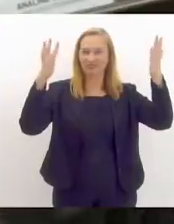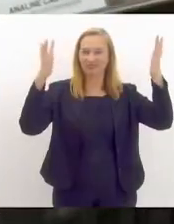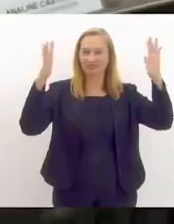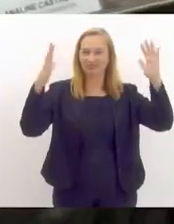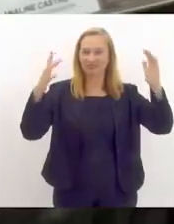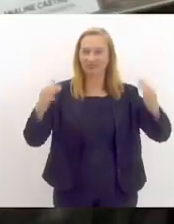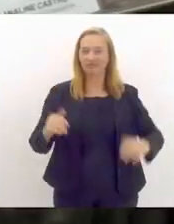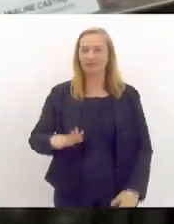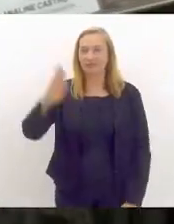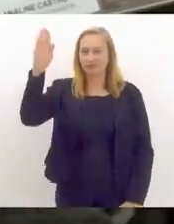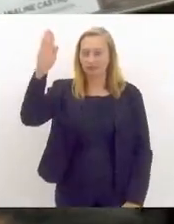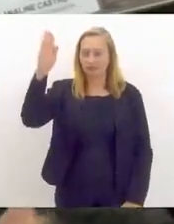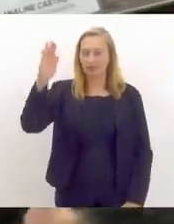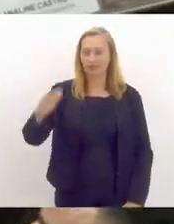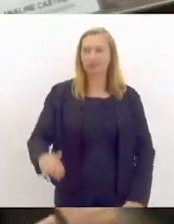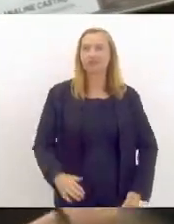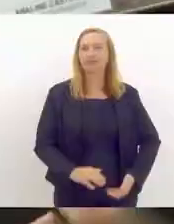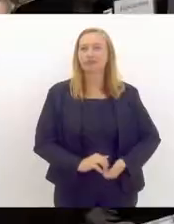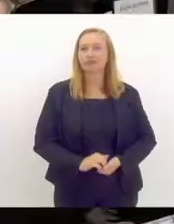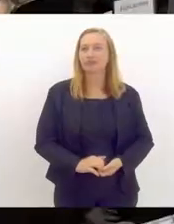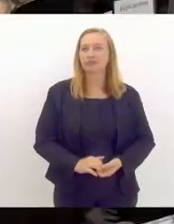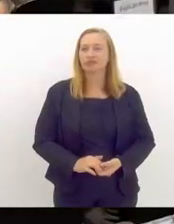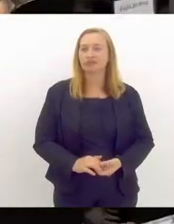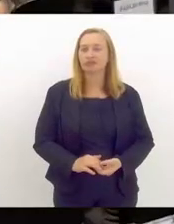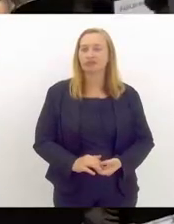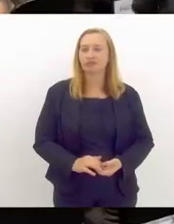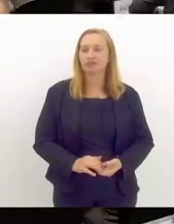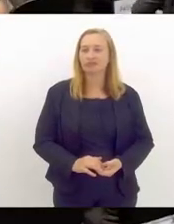Assim o prometo.